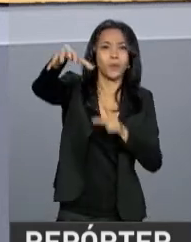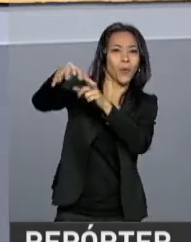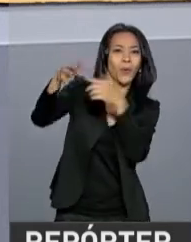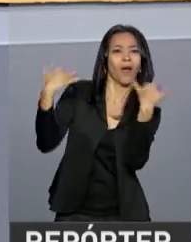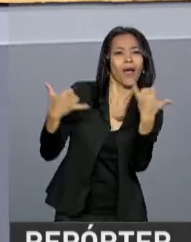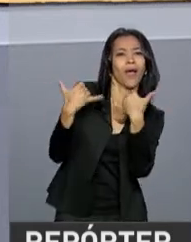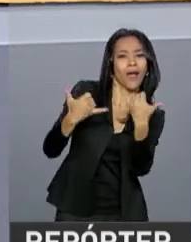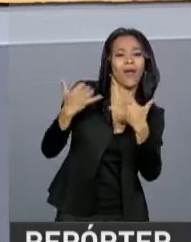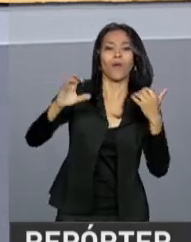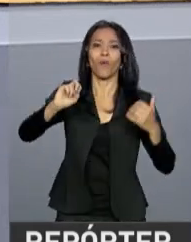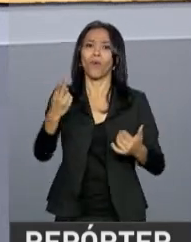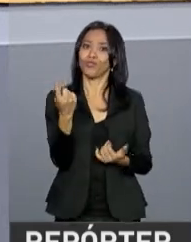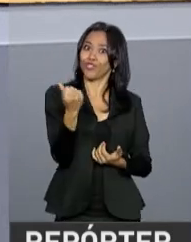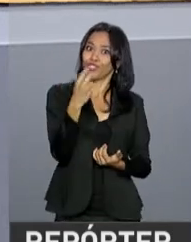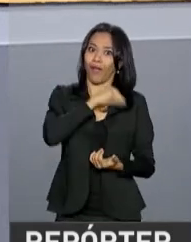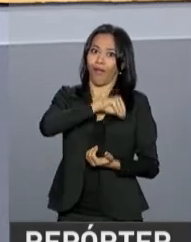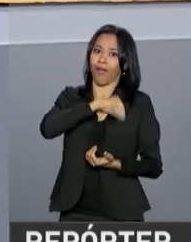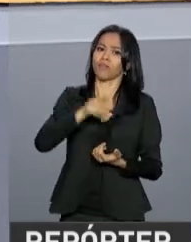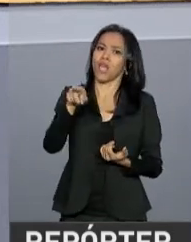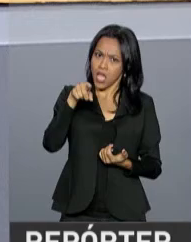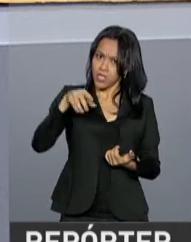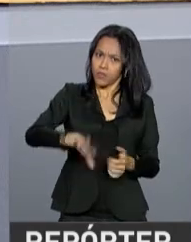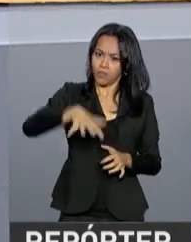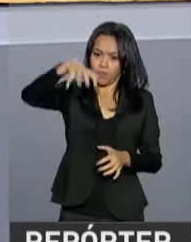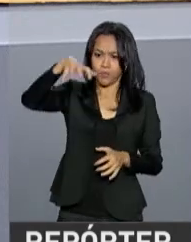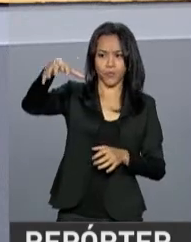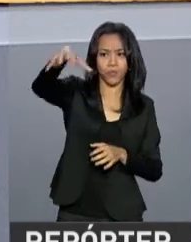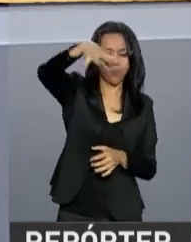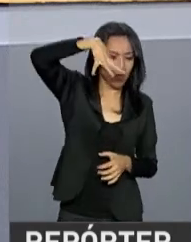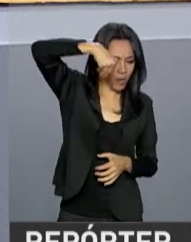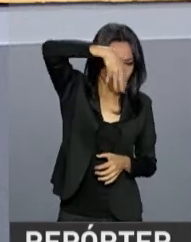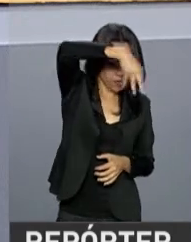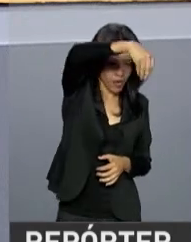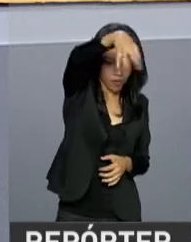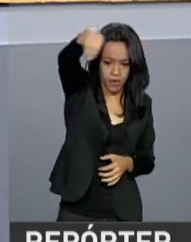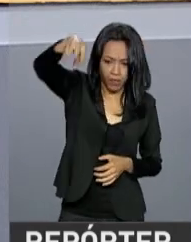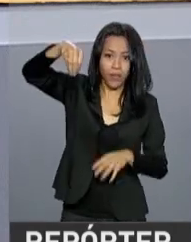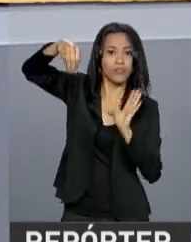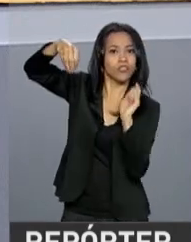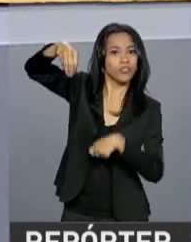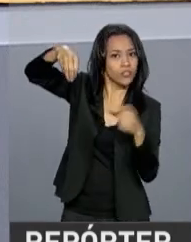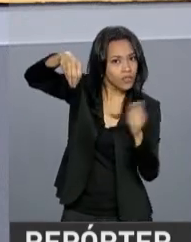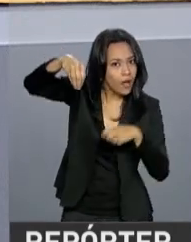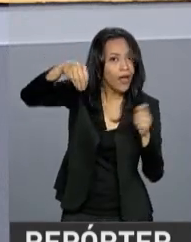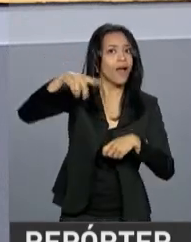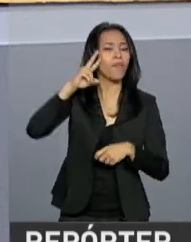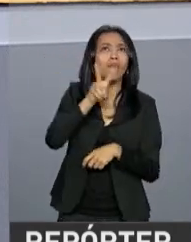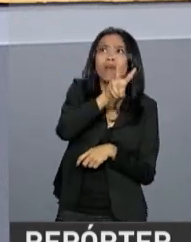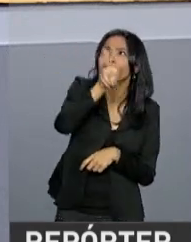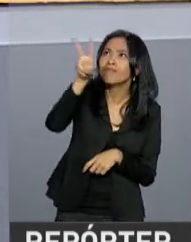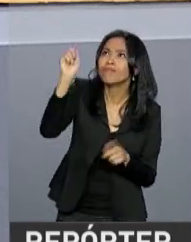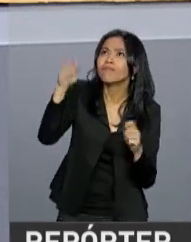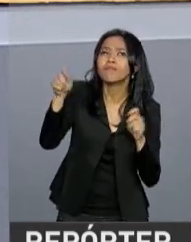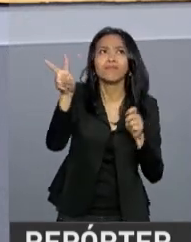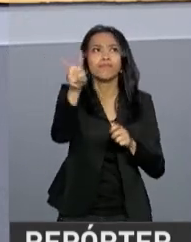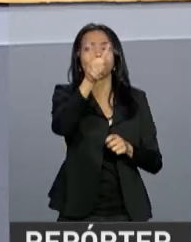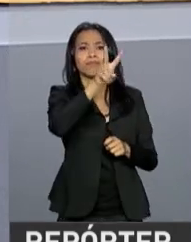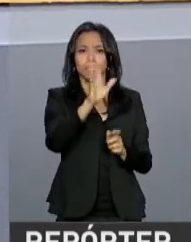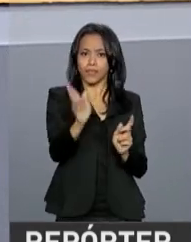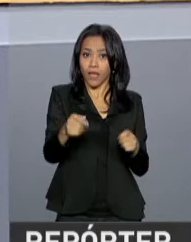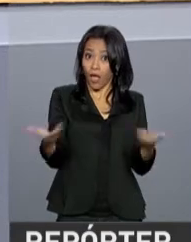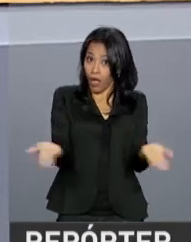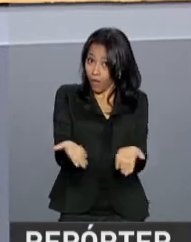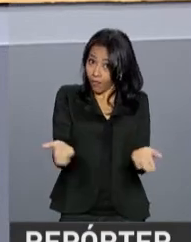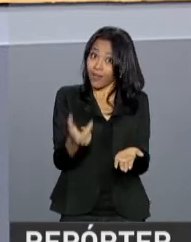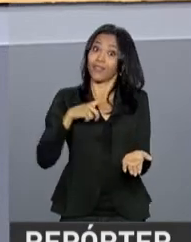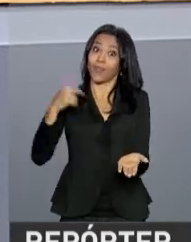hobby ou forma de ganhar a vida esses robôs que fazem imagens aéreas já podem ser vistos com freqüência por aí e agora eles vão